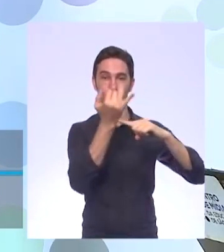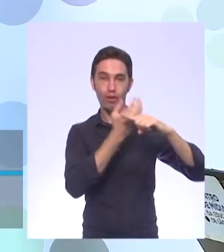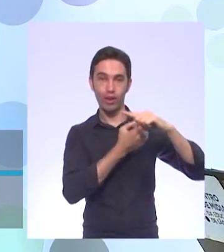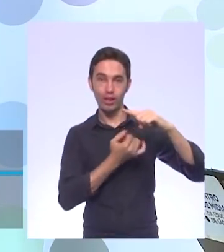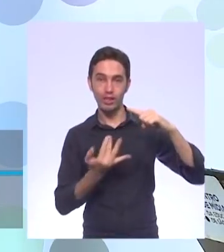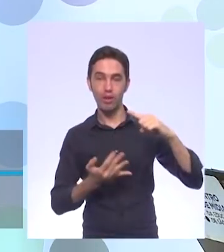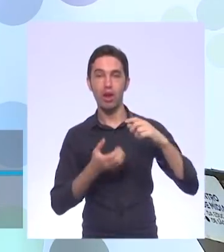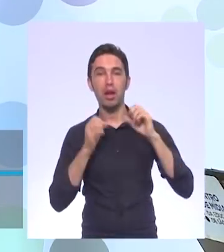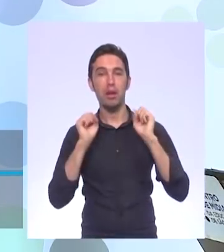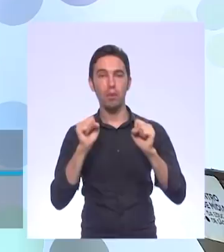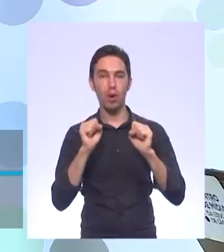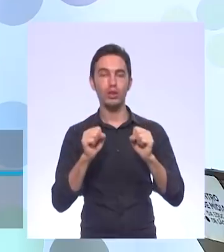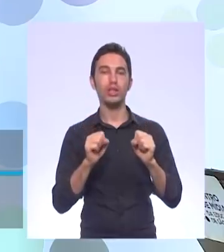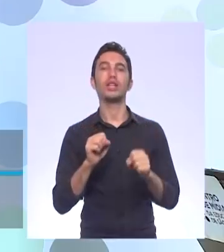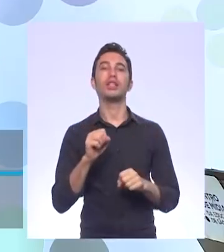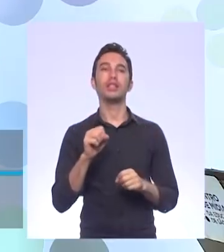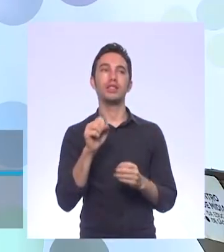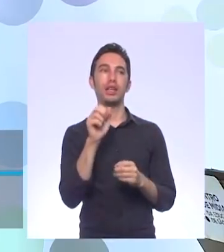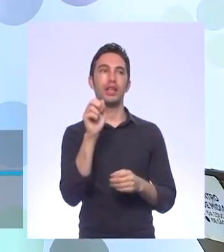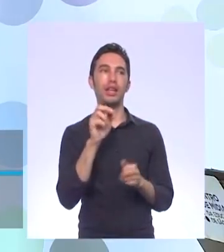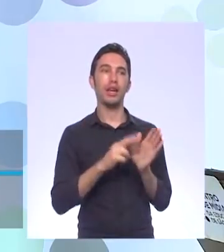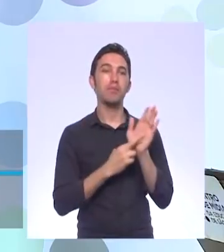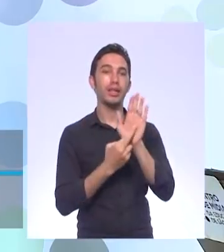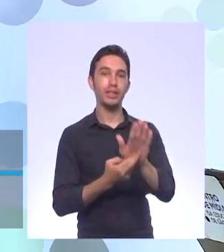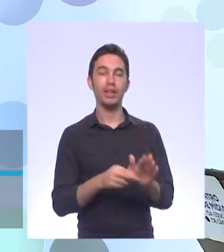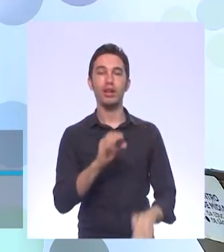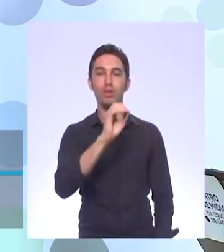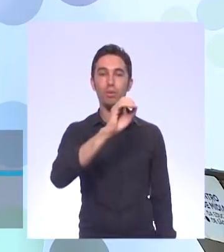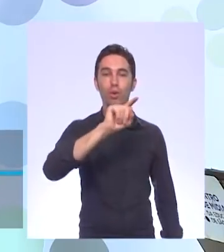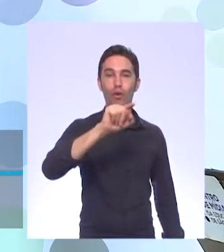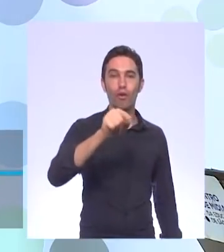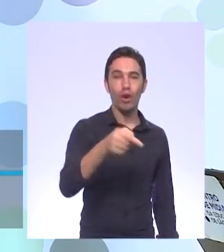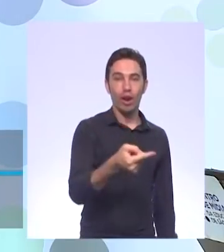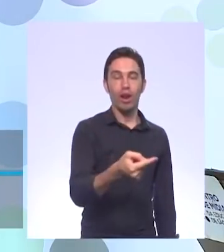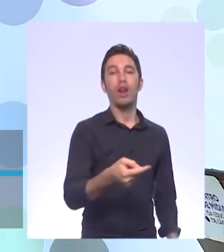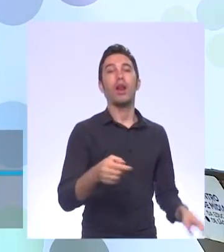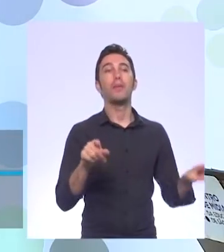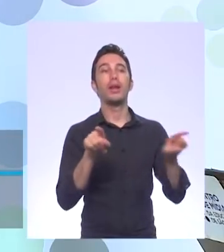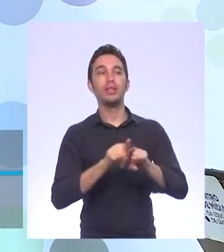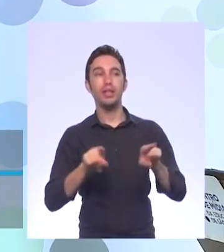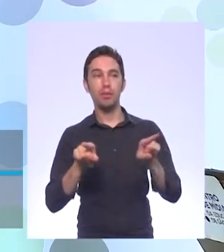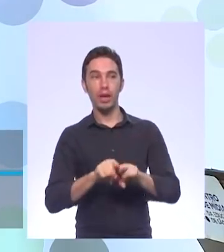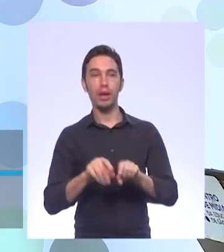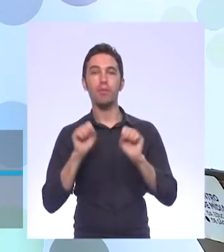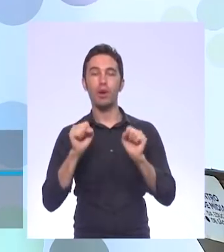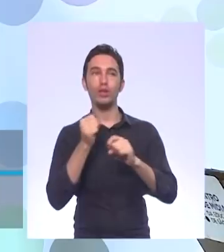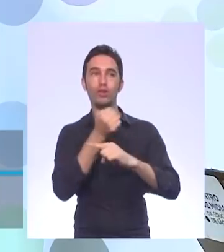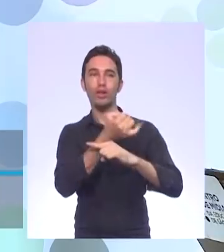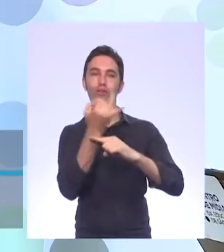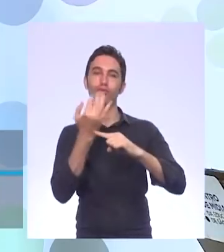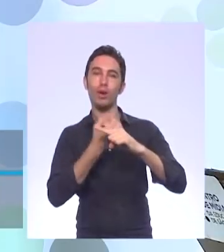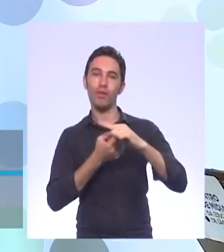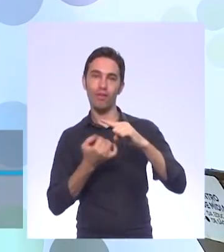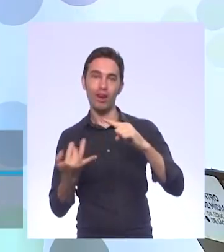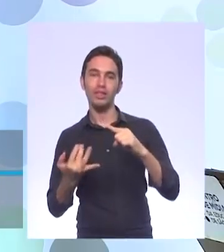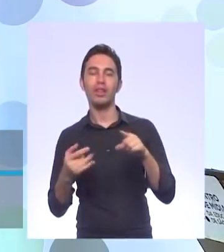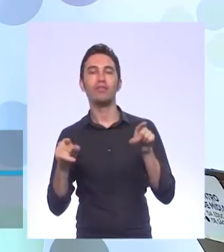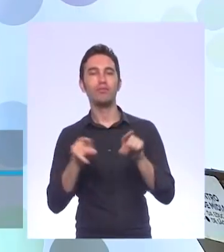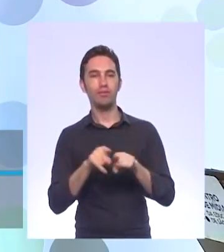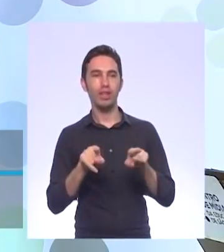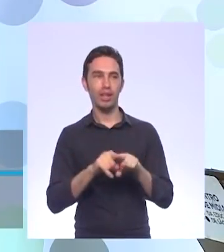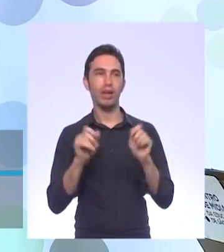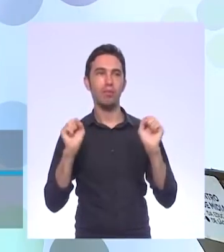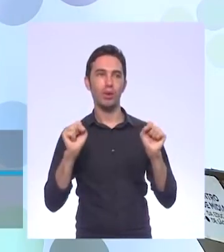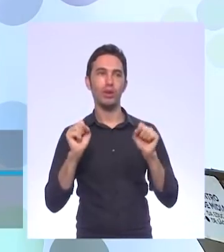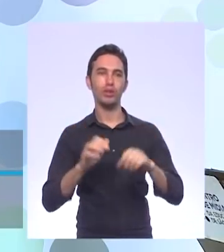pode vir na forma decimal com, ou ele pode vir na forma de fração o número de em cima